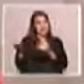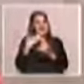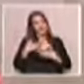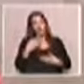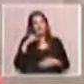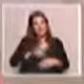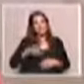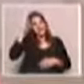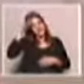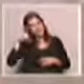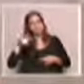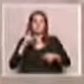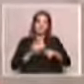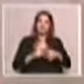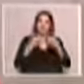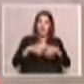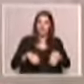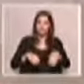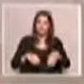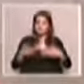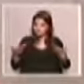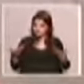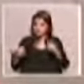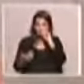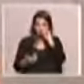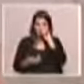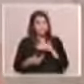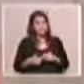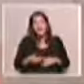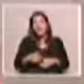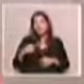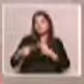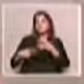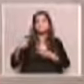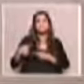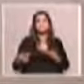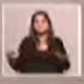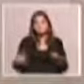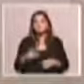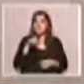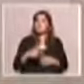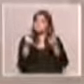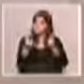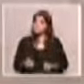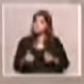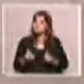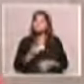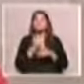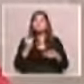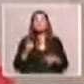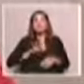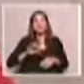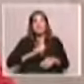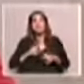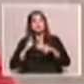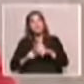vez leite e para nos dar outra vez ovo. E, portanto, é uma questão ecológica importante e também monetária de custos, porque depois o leite e o